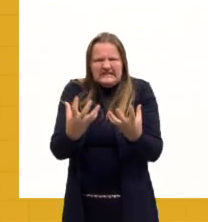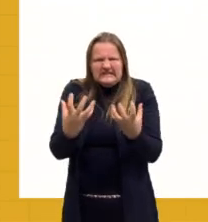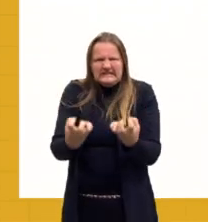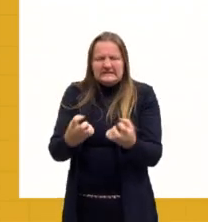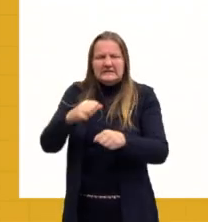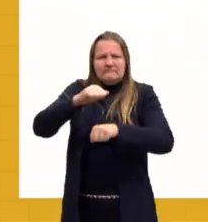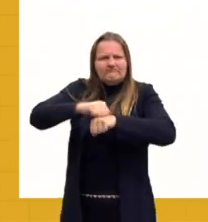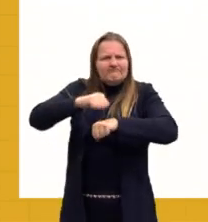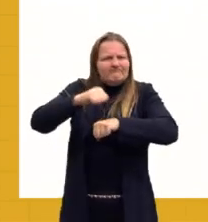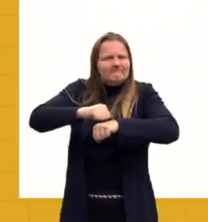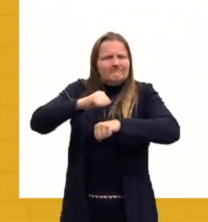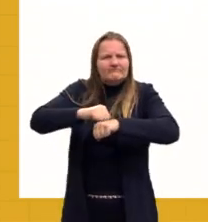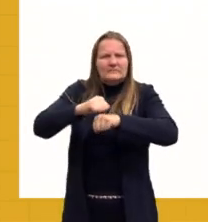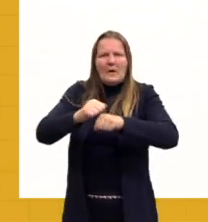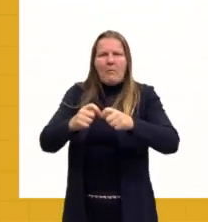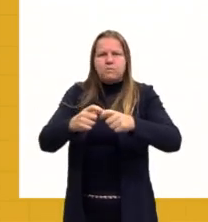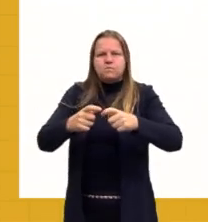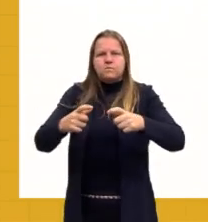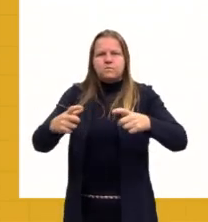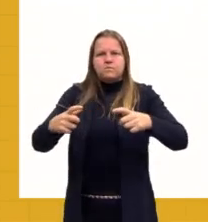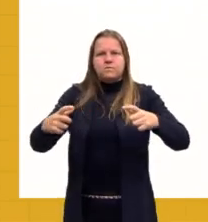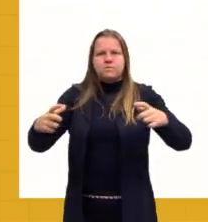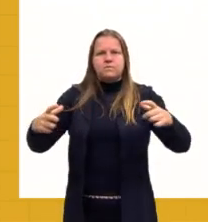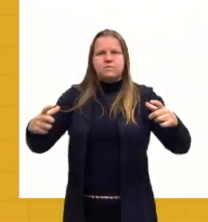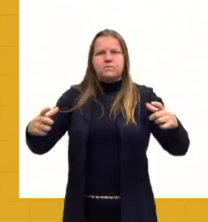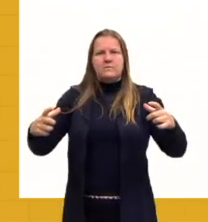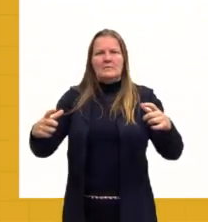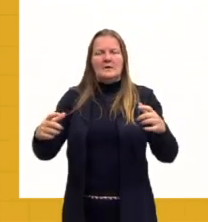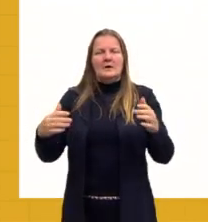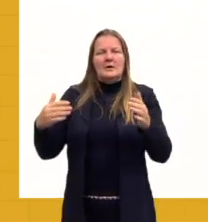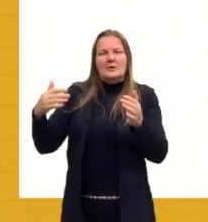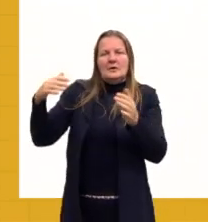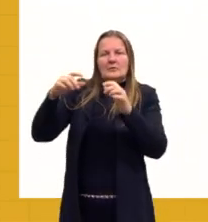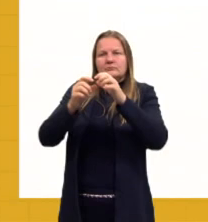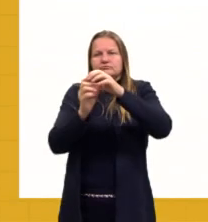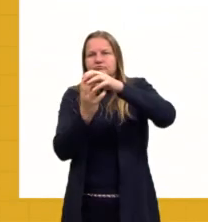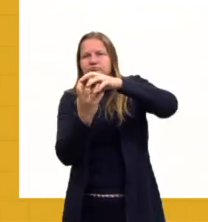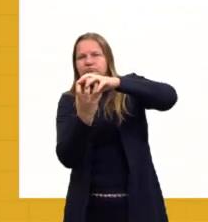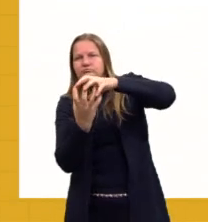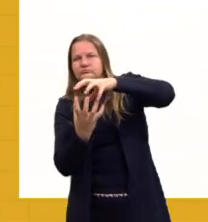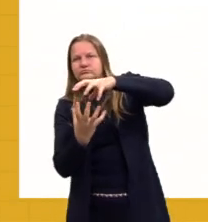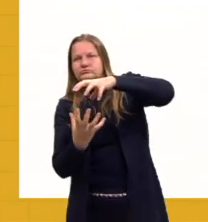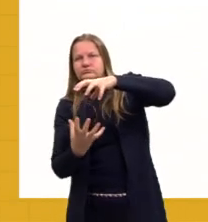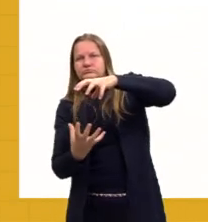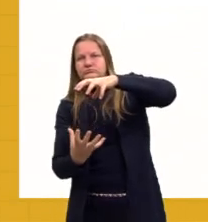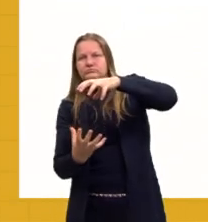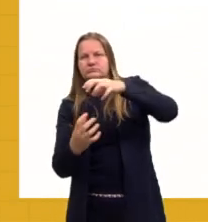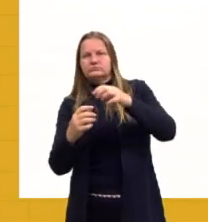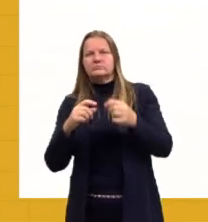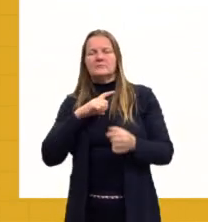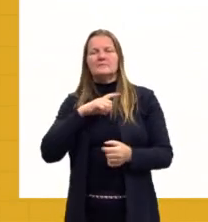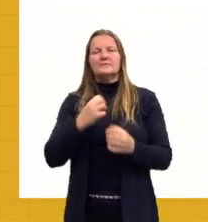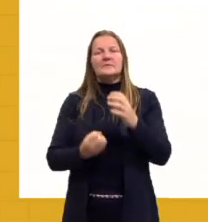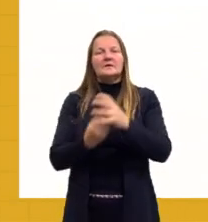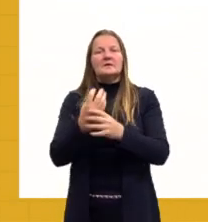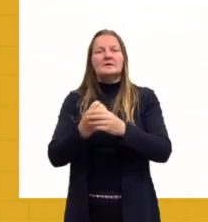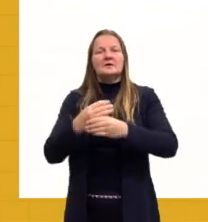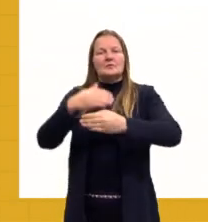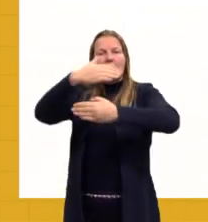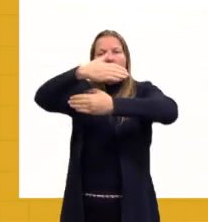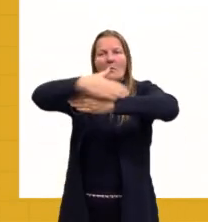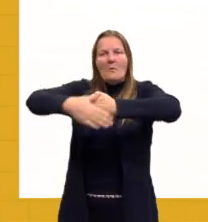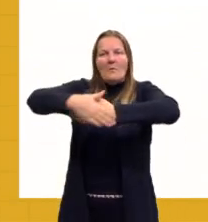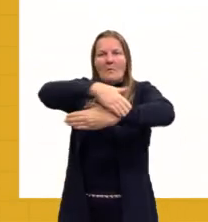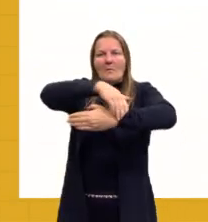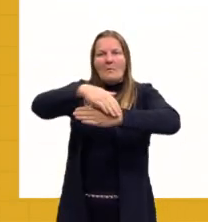vamos dizer assim né Consegui frear o Saara para não entrar nessas terras festas tá sendo criado uma ao que eles chamam de grande muralha